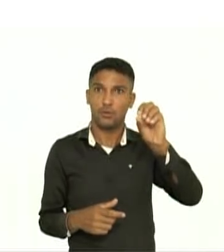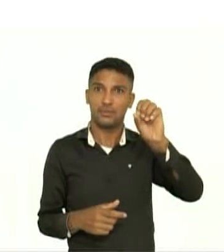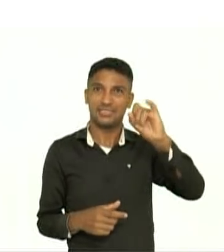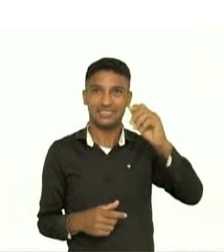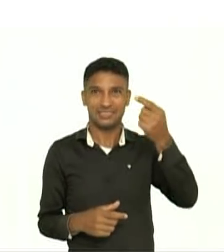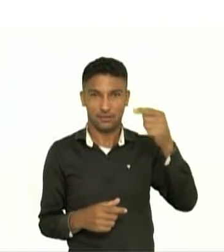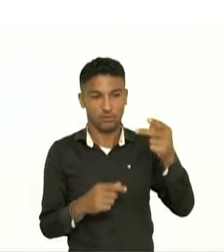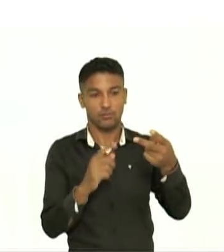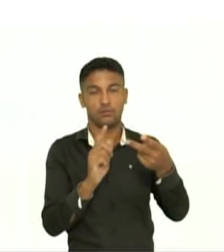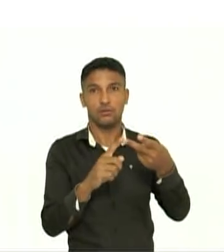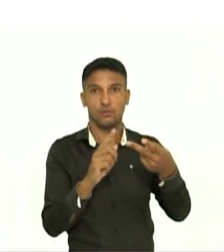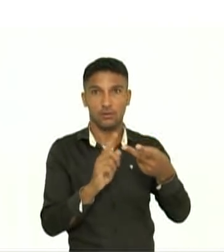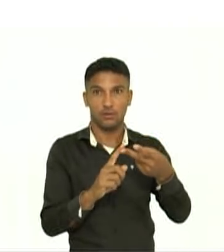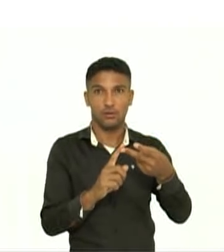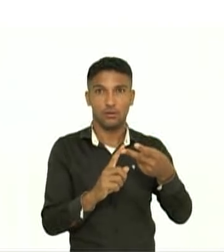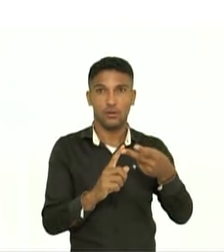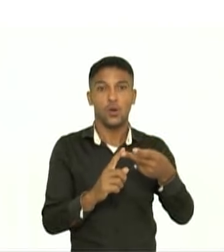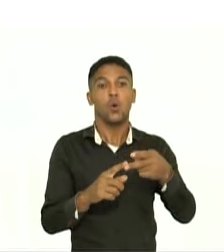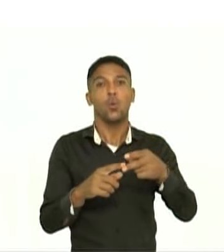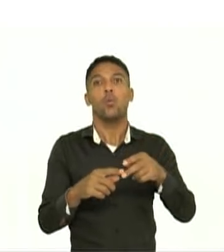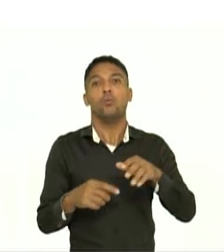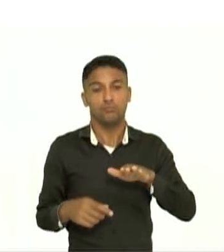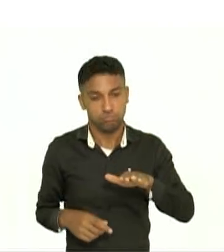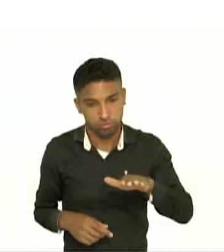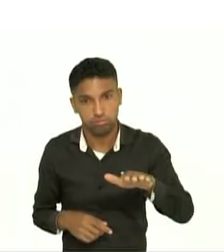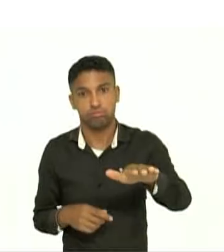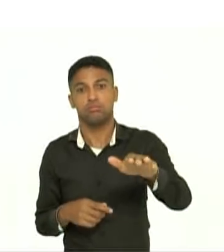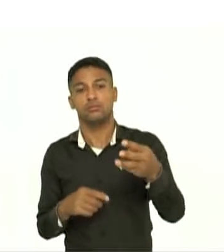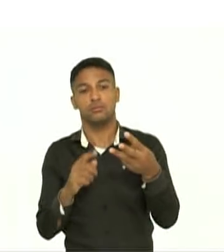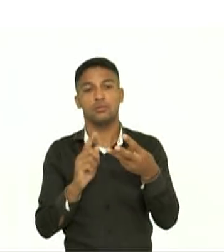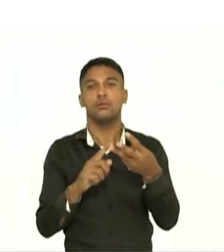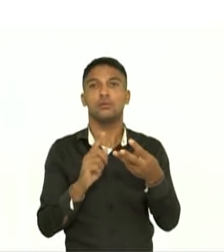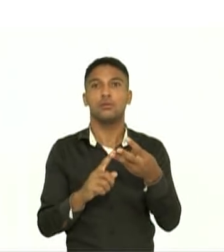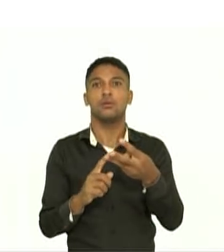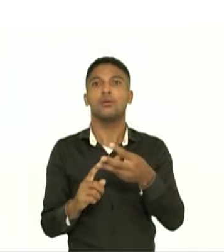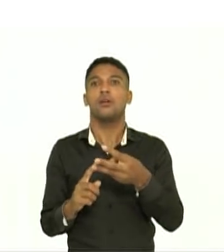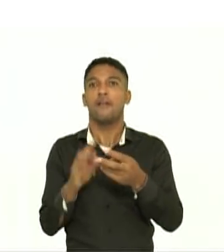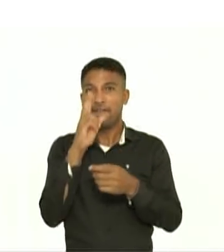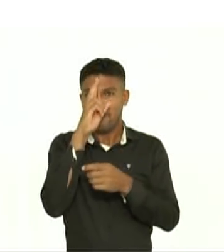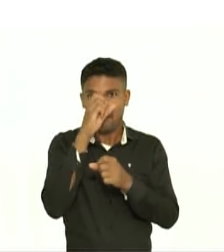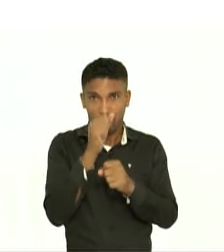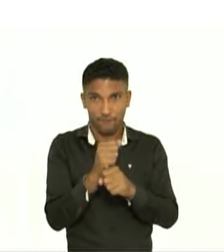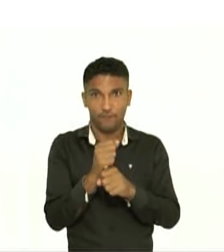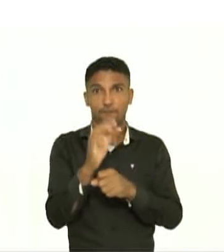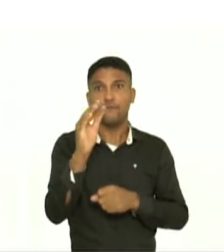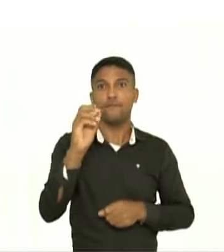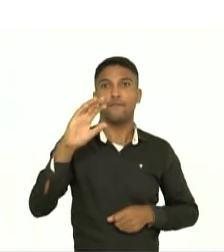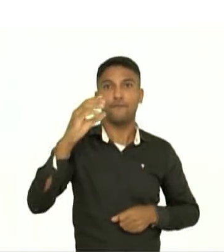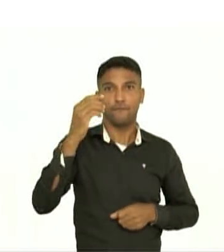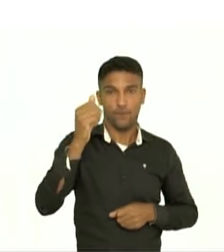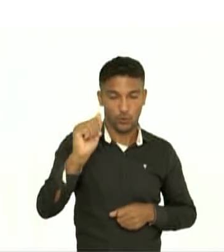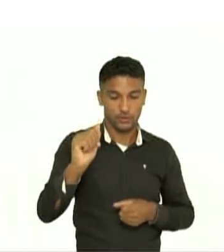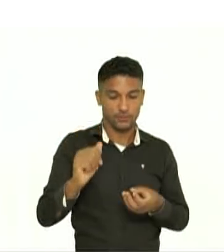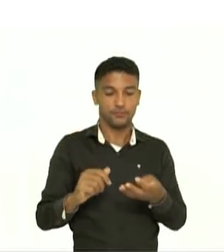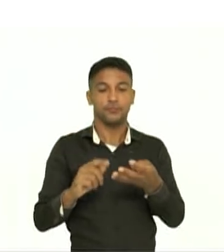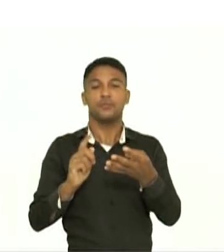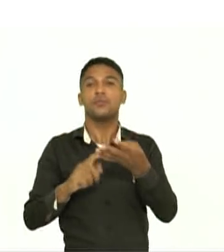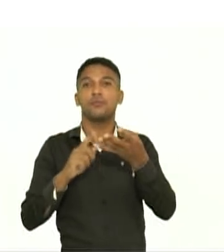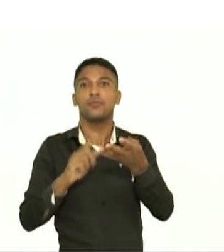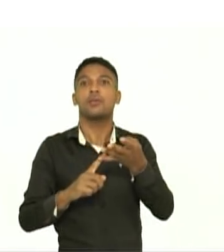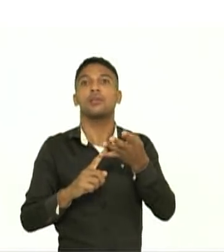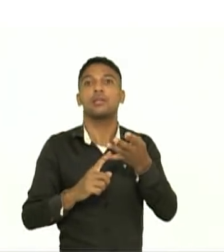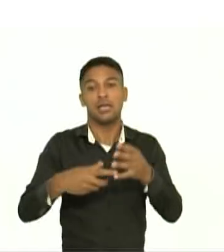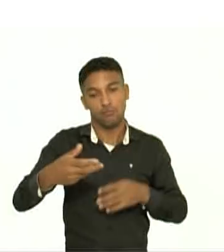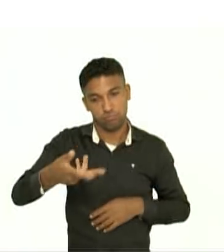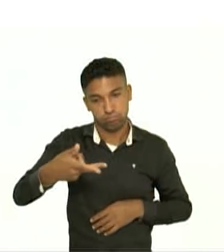a força e a aceleração. Em especial aqui eu vou falar um pouquinho sobre a força, certo? Nós vamos estudar isso aqui